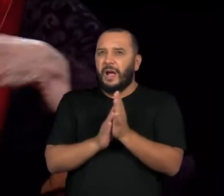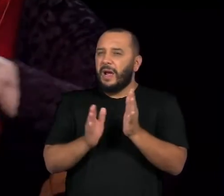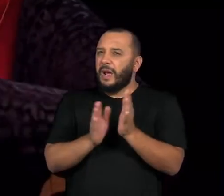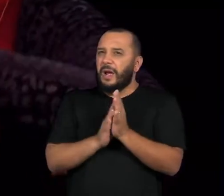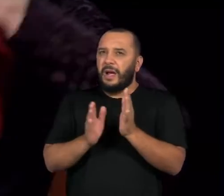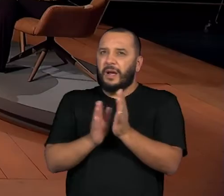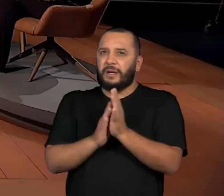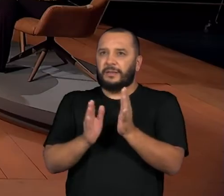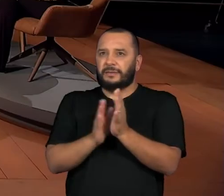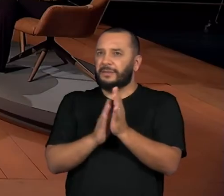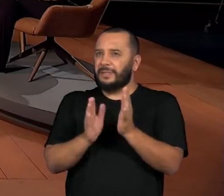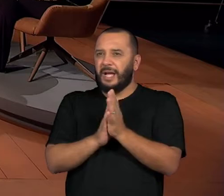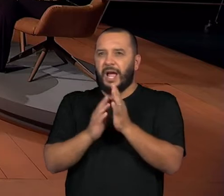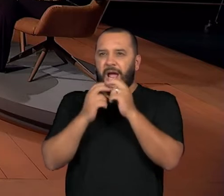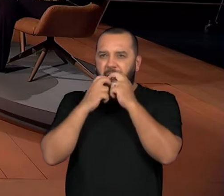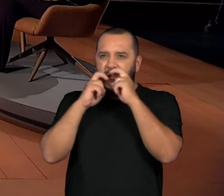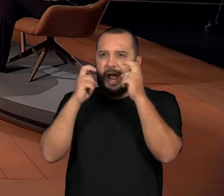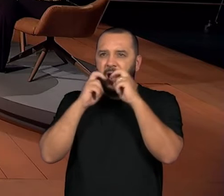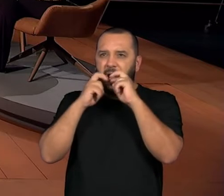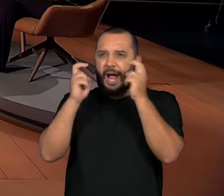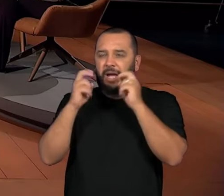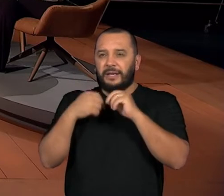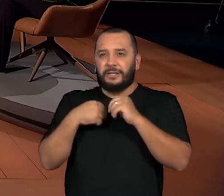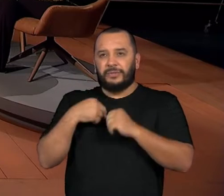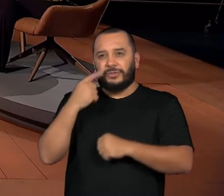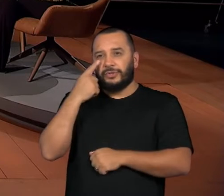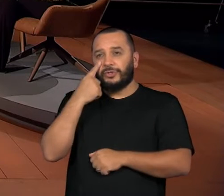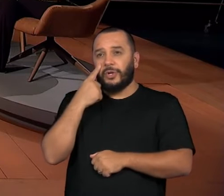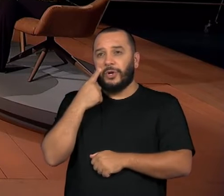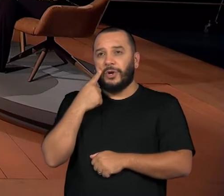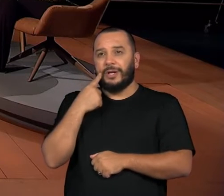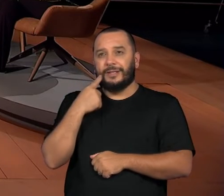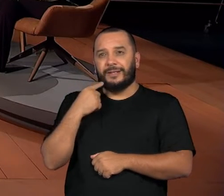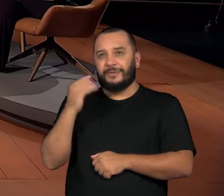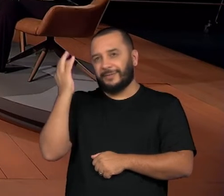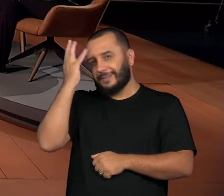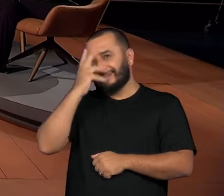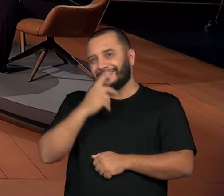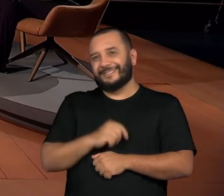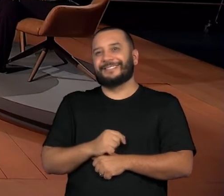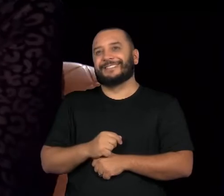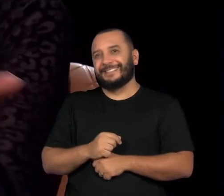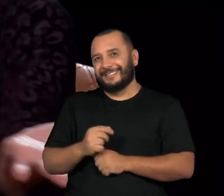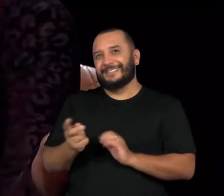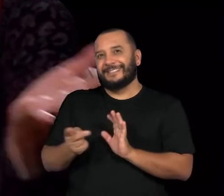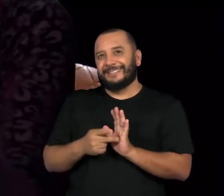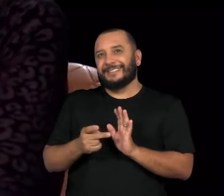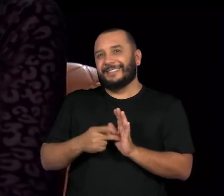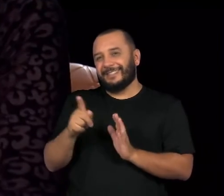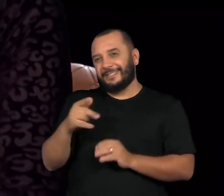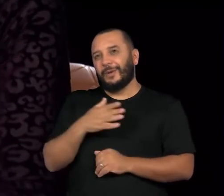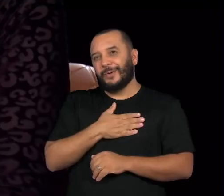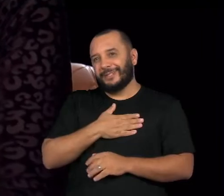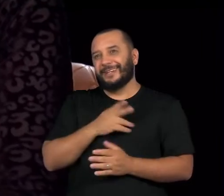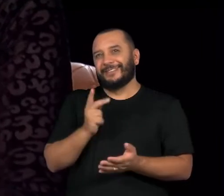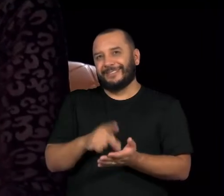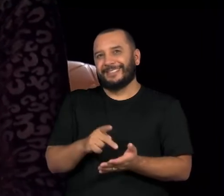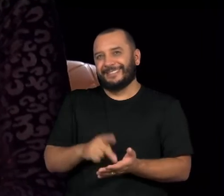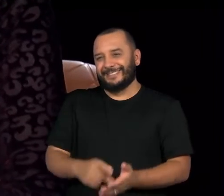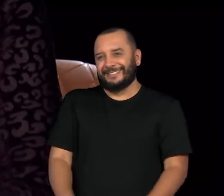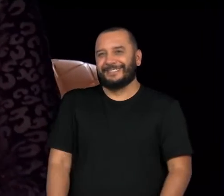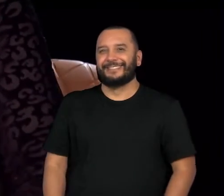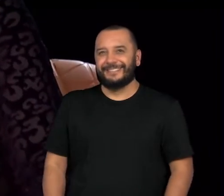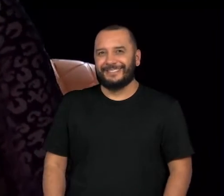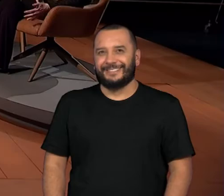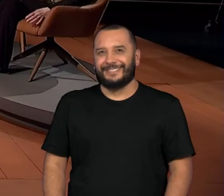uníssono, aos gritos. Eu chorei, feito uma louca, foi lindo aquilo, porque eles tinham gostado, realmente, eles tinham gostado.